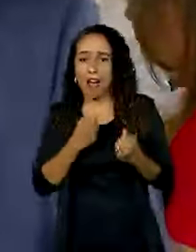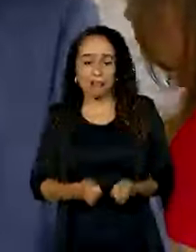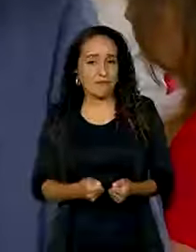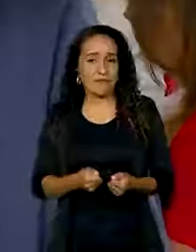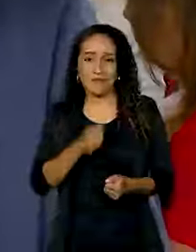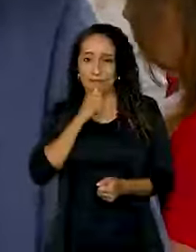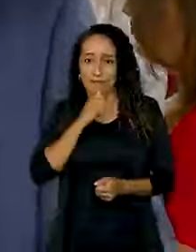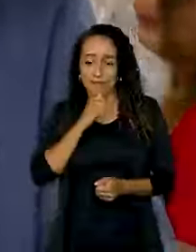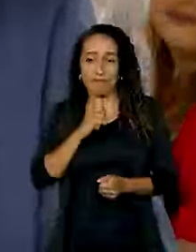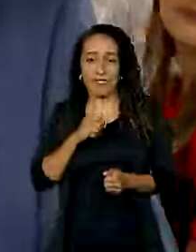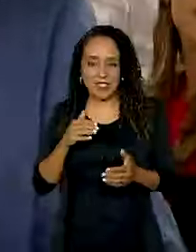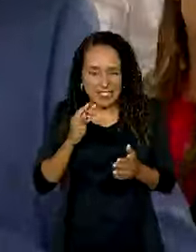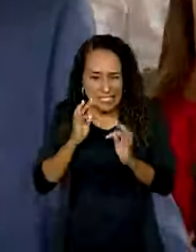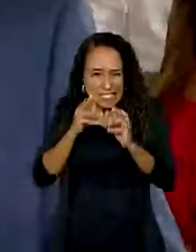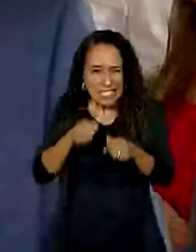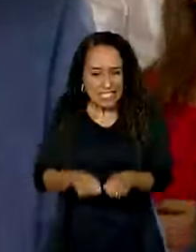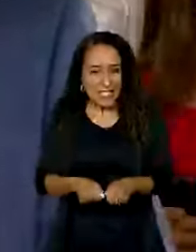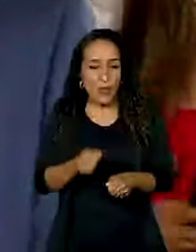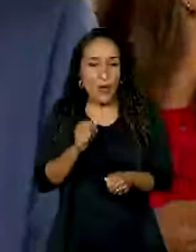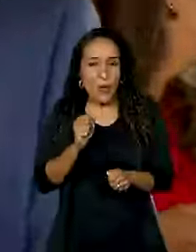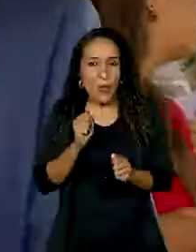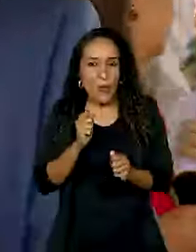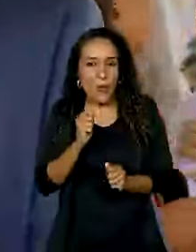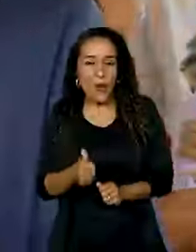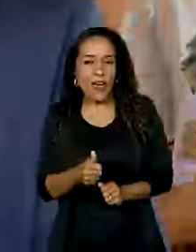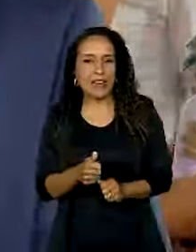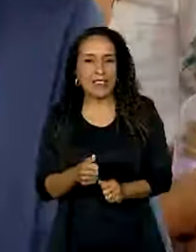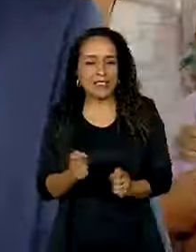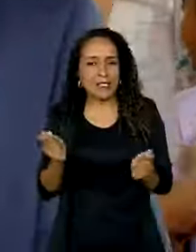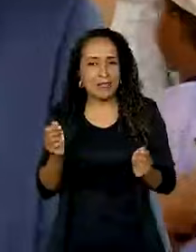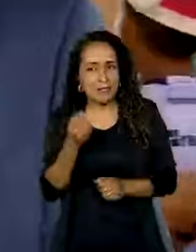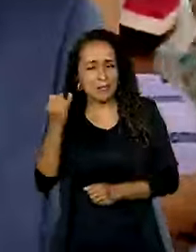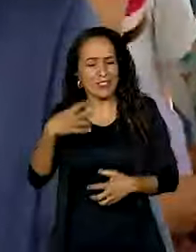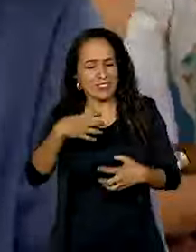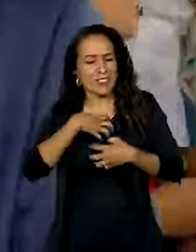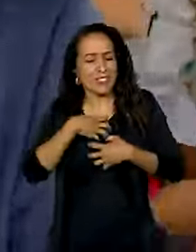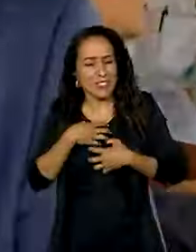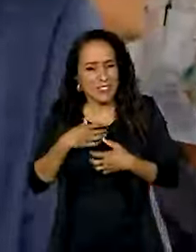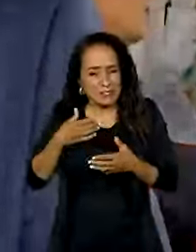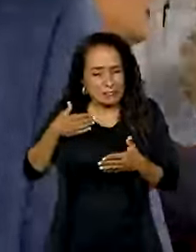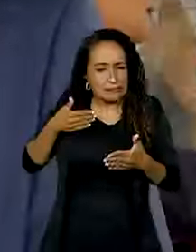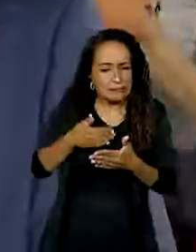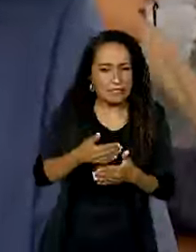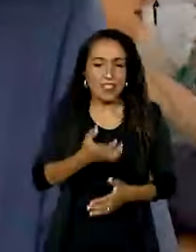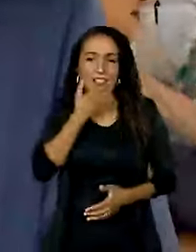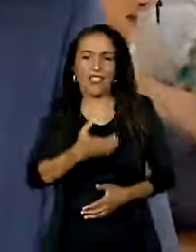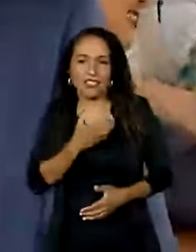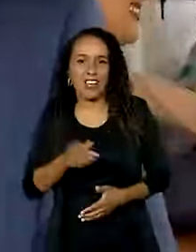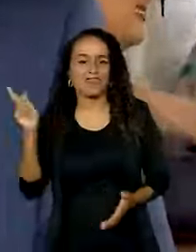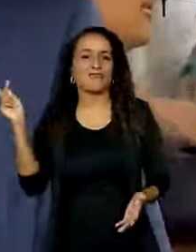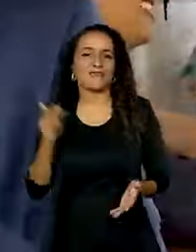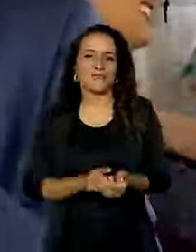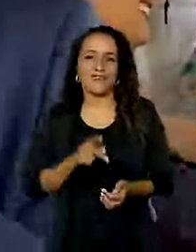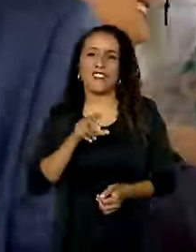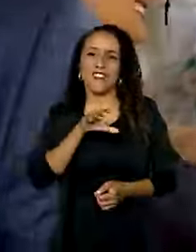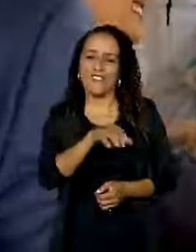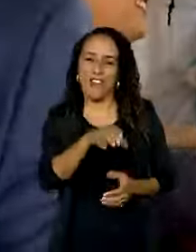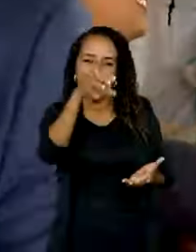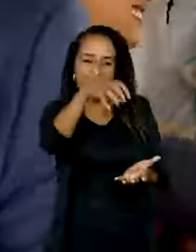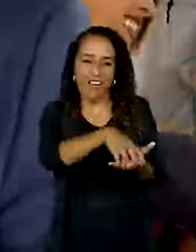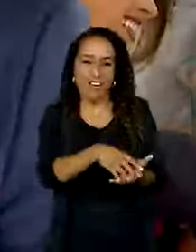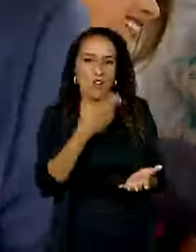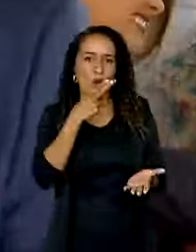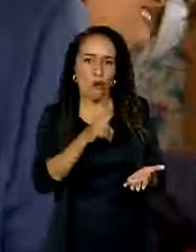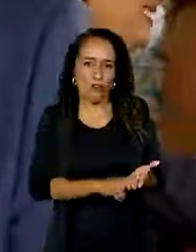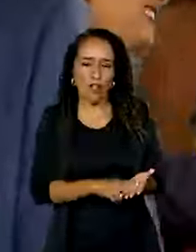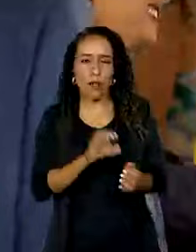Então, nessa reta final, é importante que a gente sinta a aproximação do Natal e que, de fato, a gente vá até uma agência, pegue uma cartinha ou entra